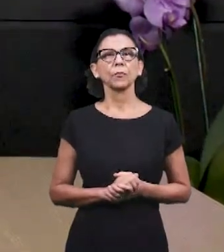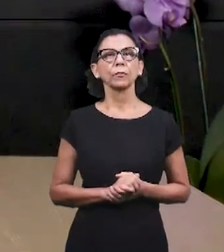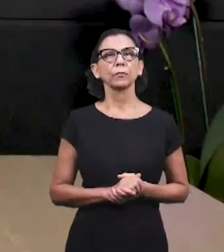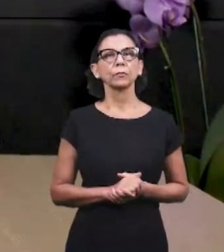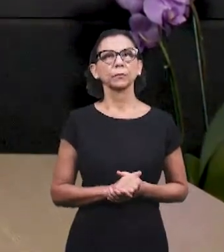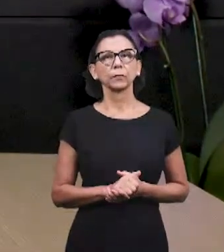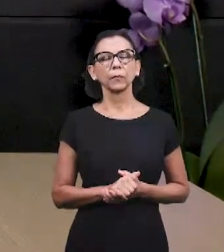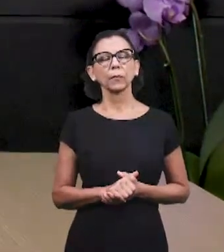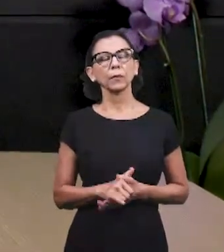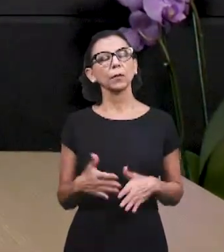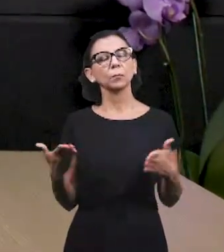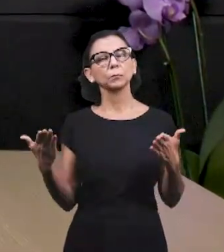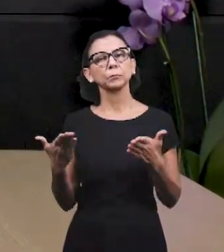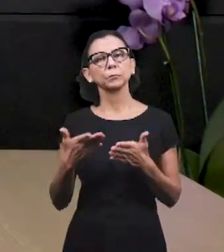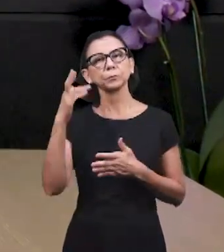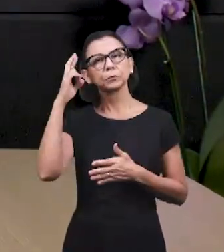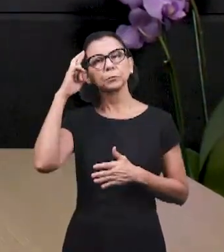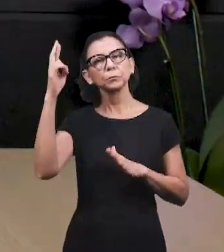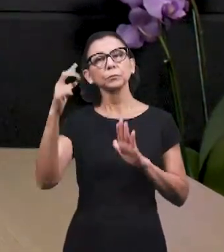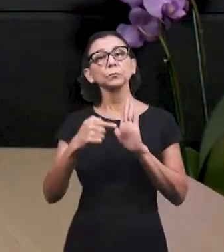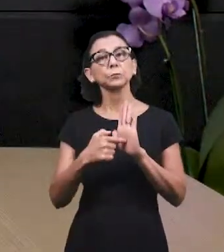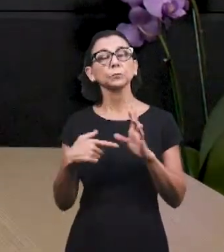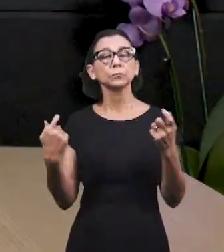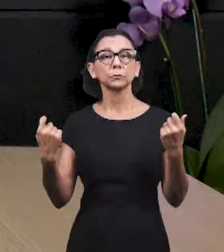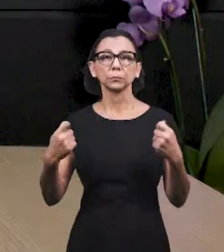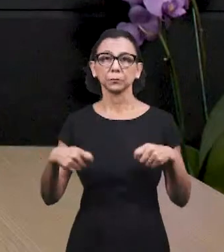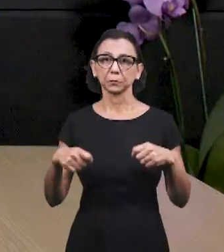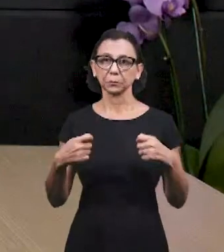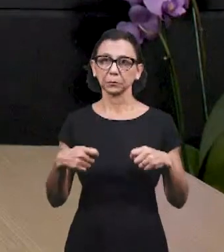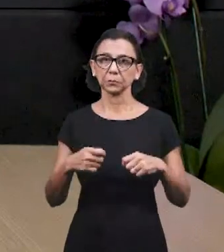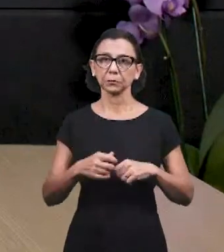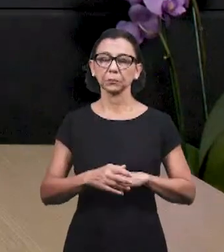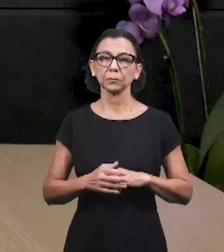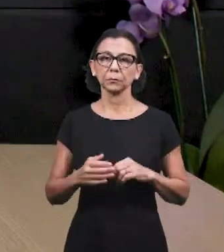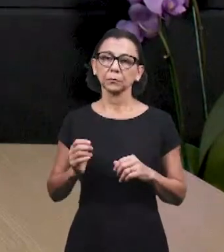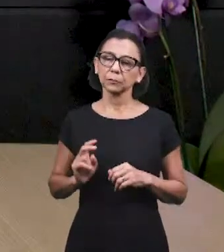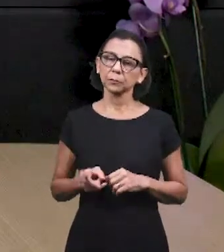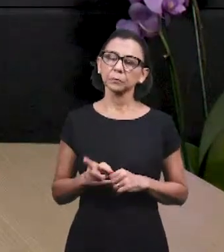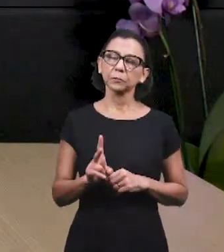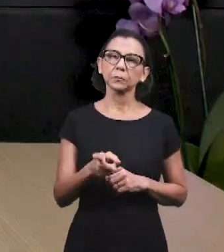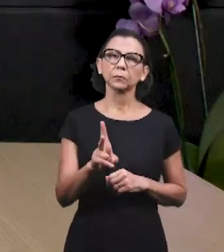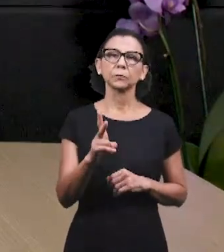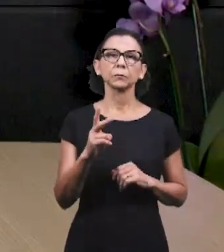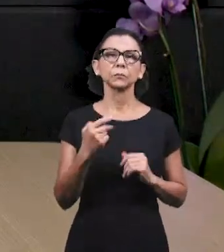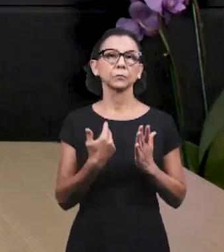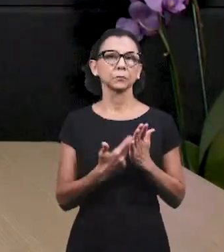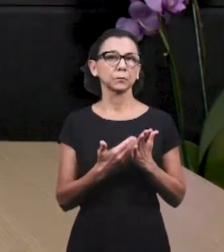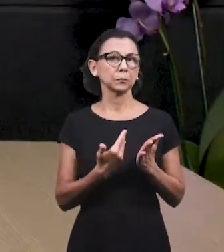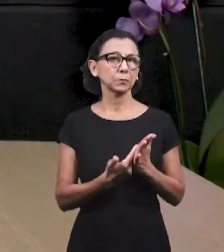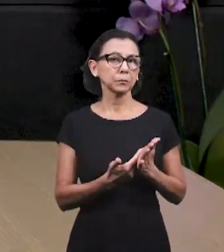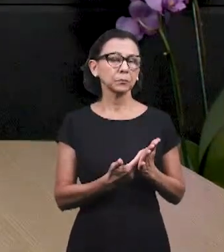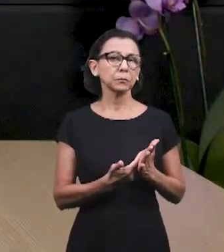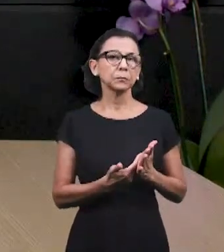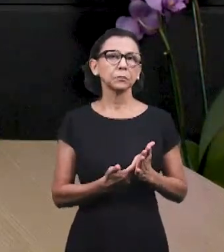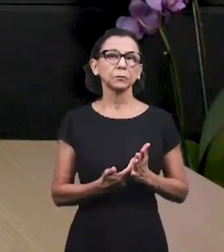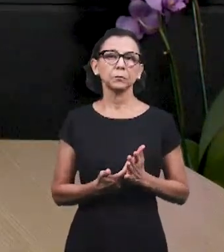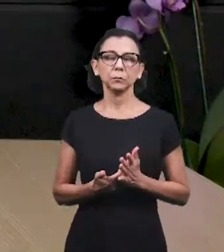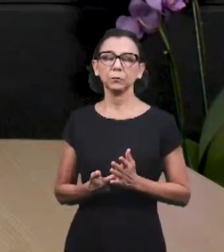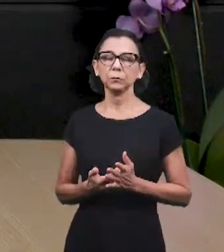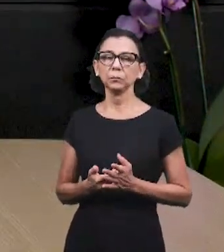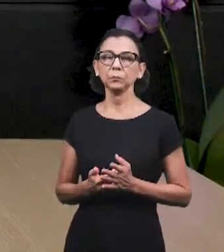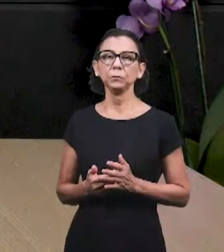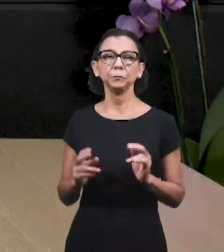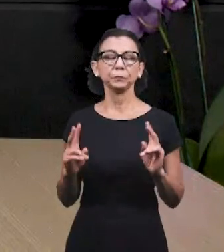agora, o Senhor nos mostrou a necessidade de darmos continuidade a este estudo. E o nosso